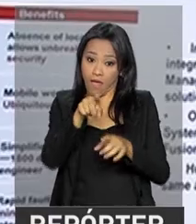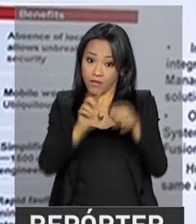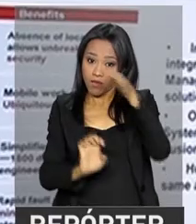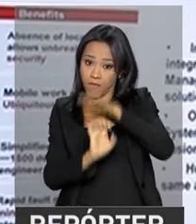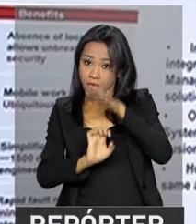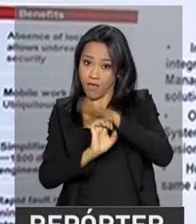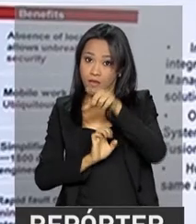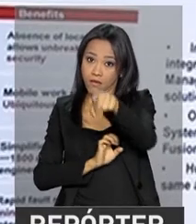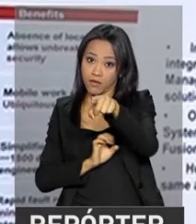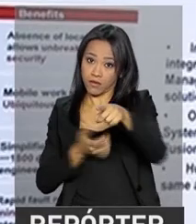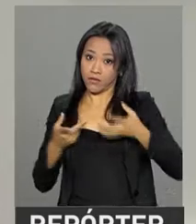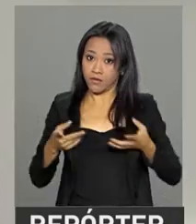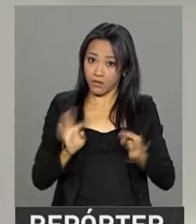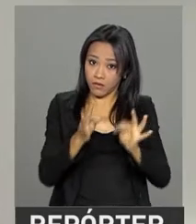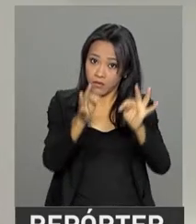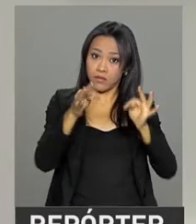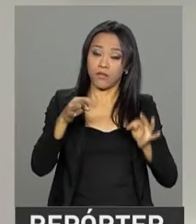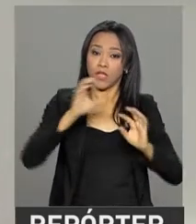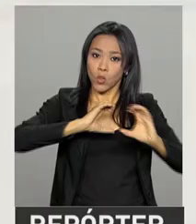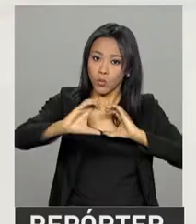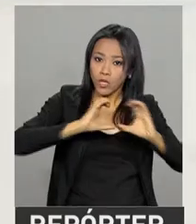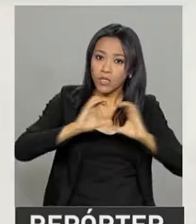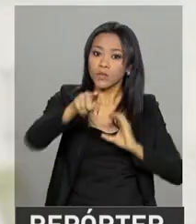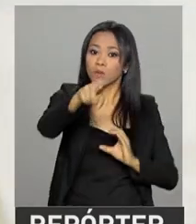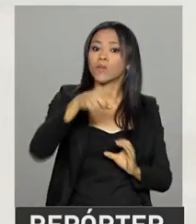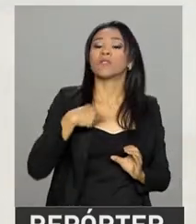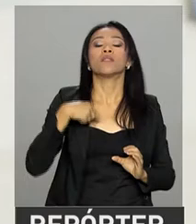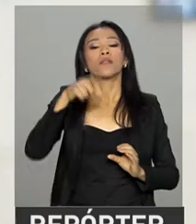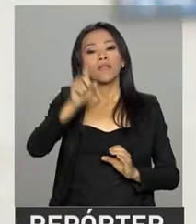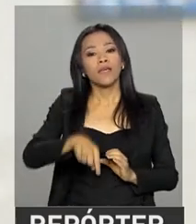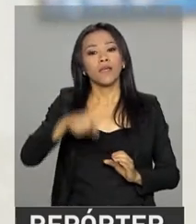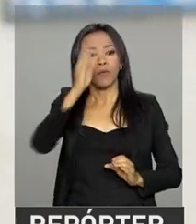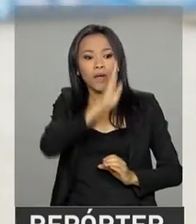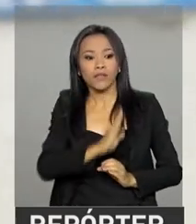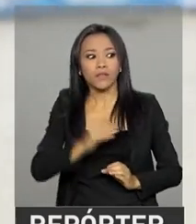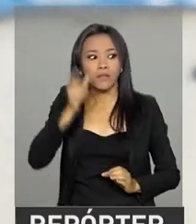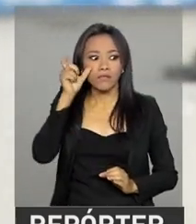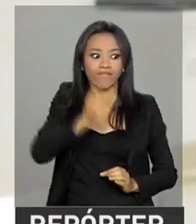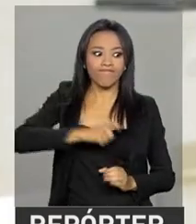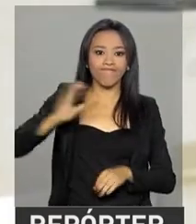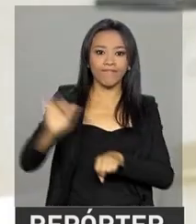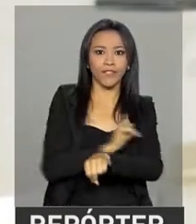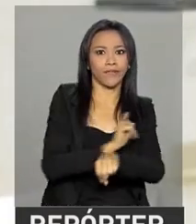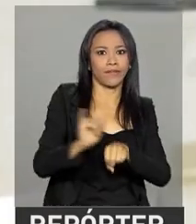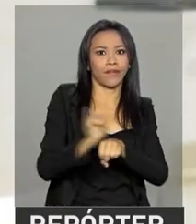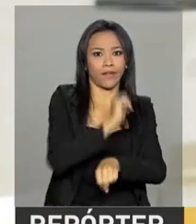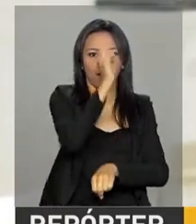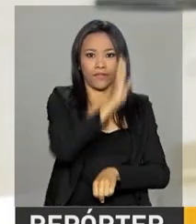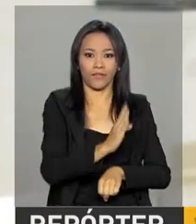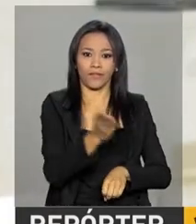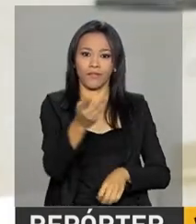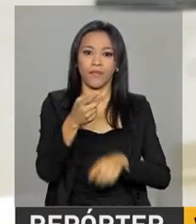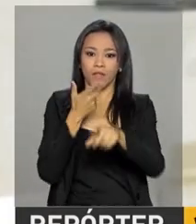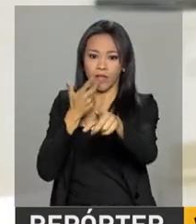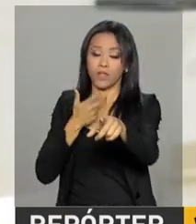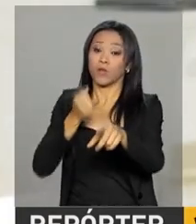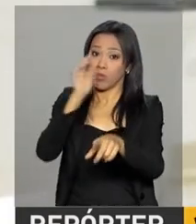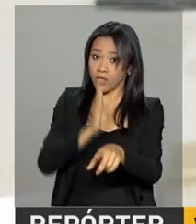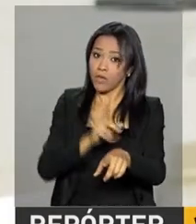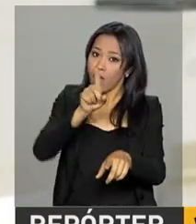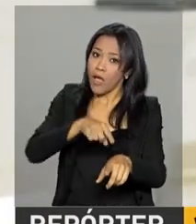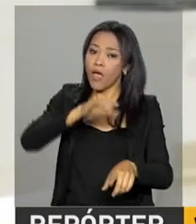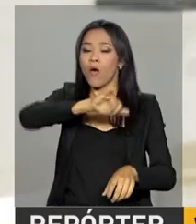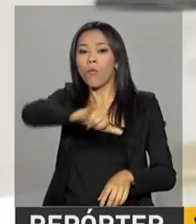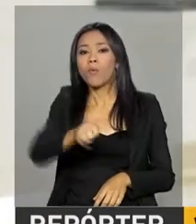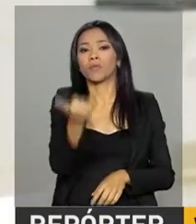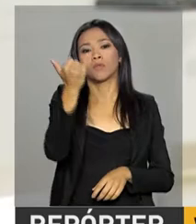de telecomunicações, que considera o Brasil um mercado estratégico. O Brasil é uma grande oportunidade.